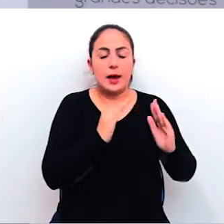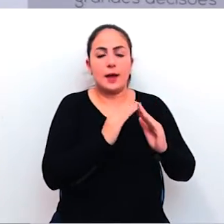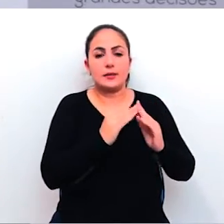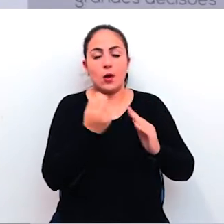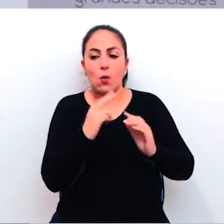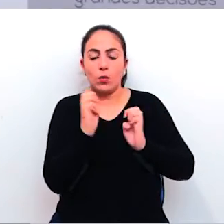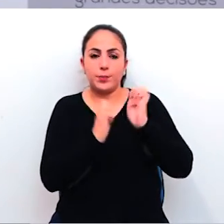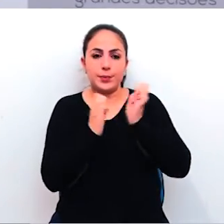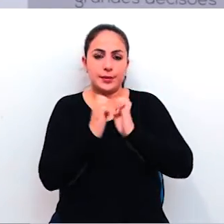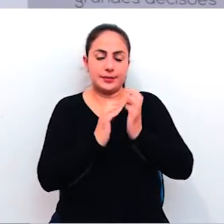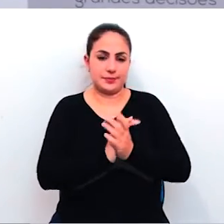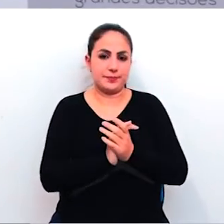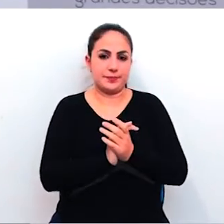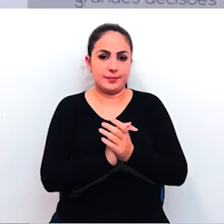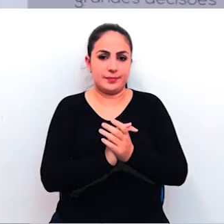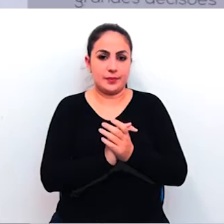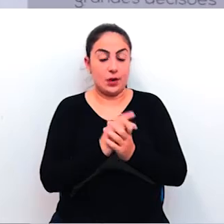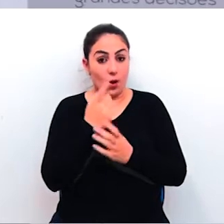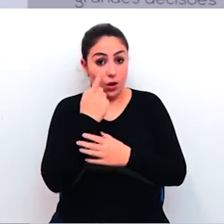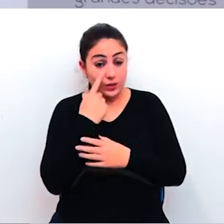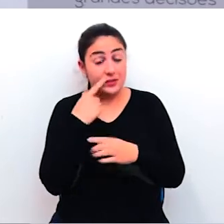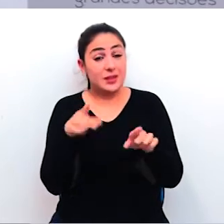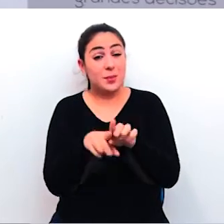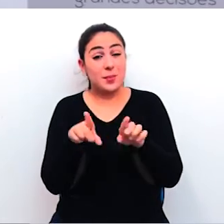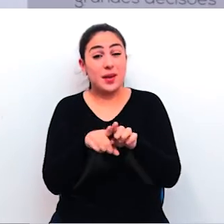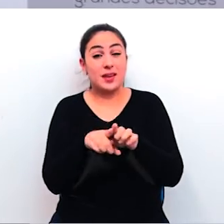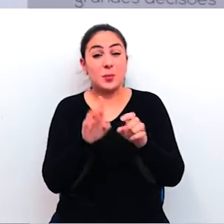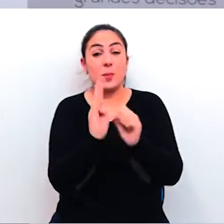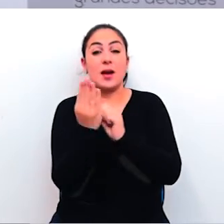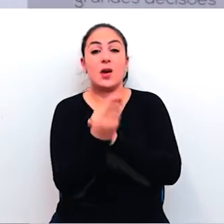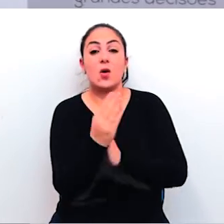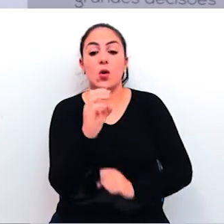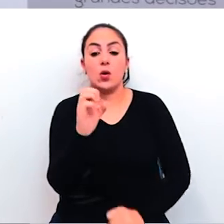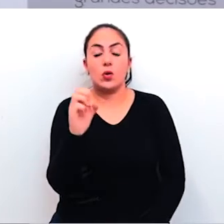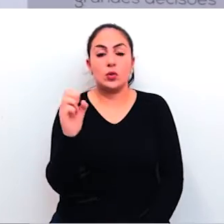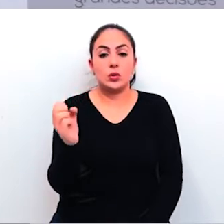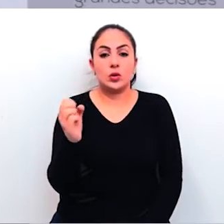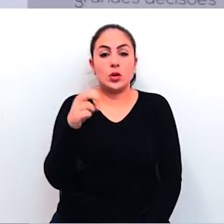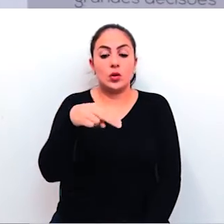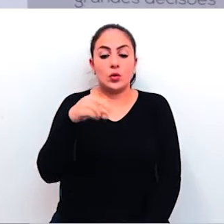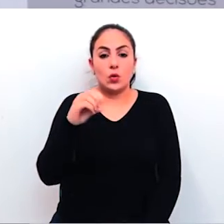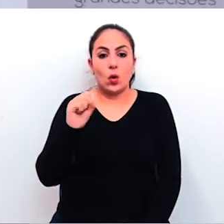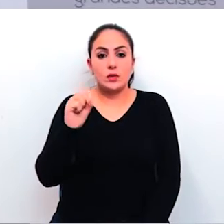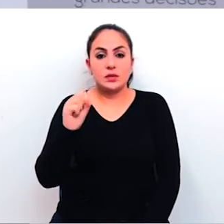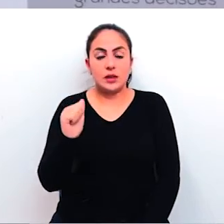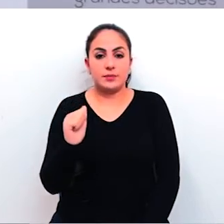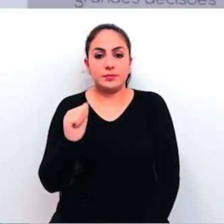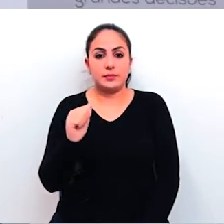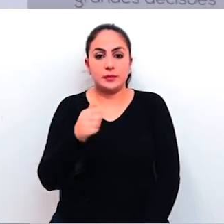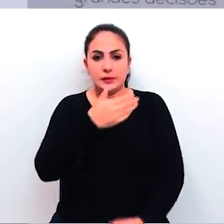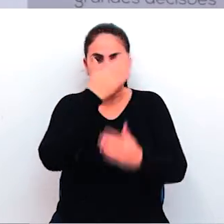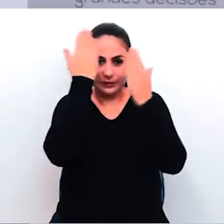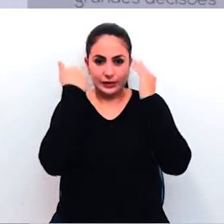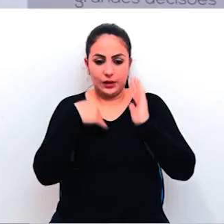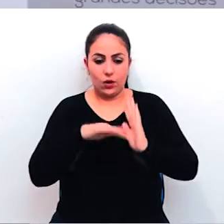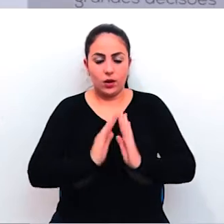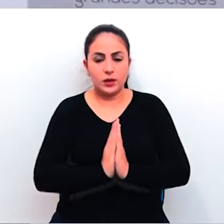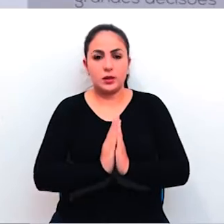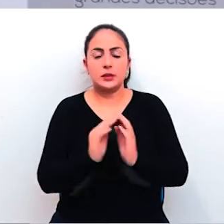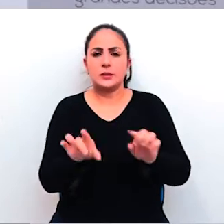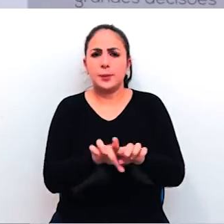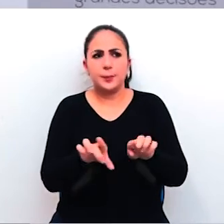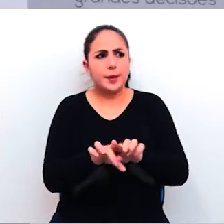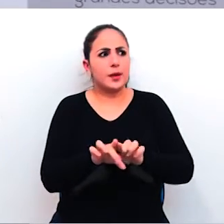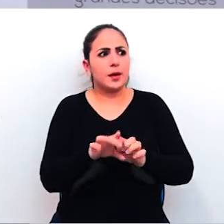residência ou à sua empresa nossa senhora aparecida precisamos também de toda velocidade as crianças atravessam para ir à escola joão coelho